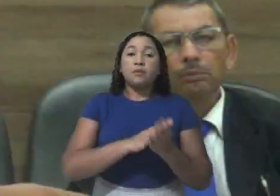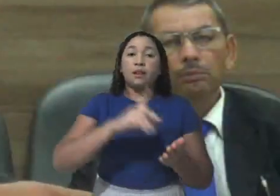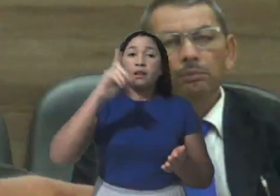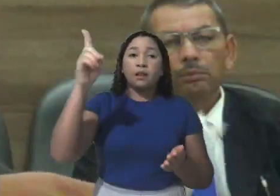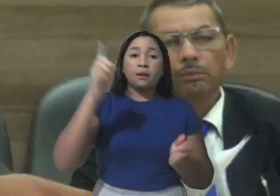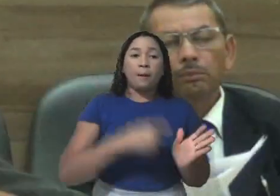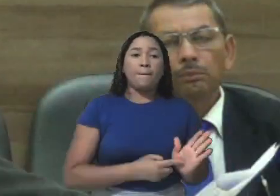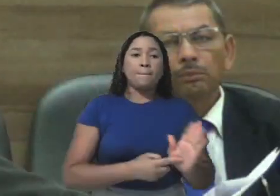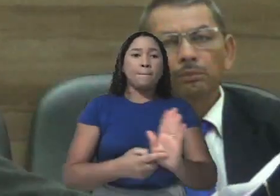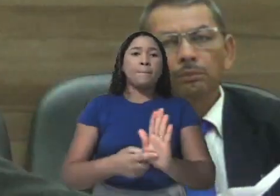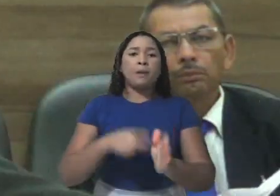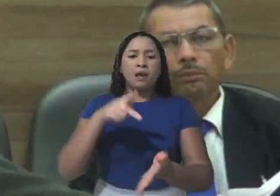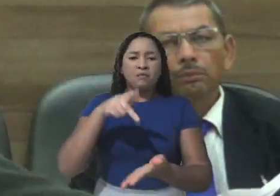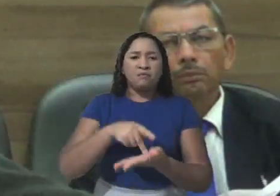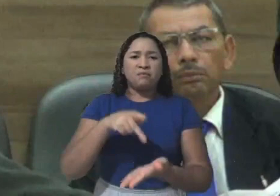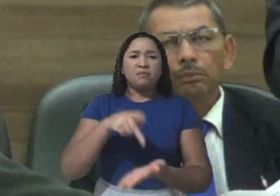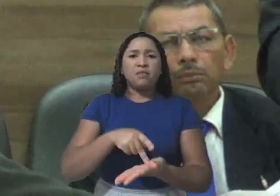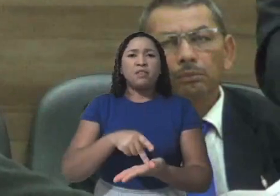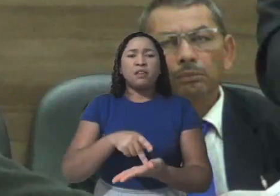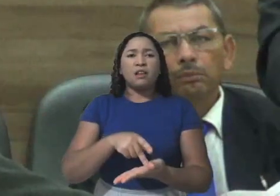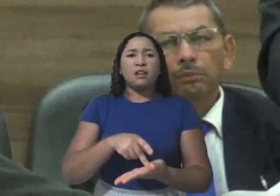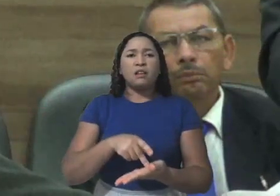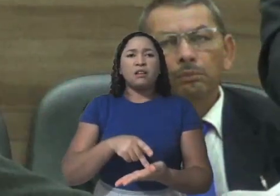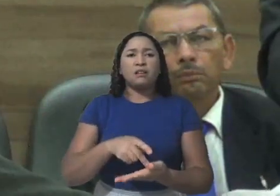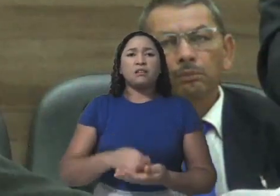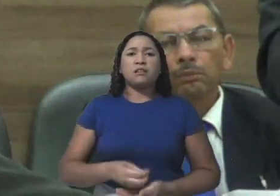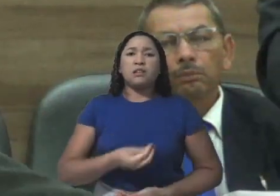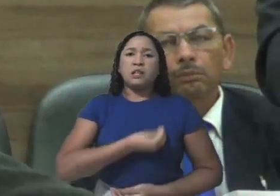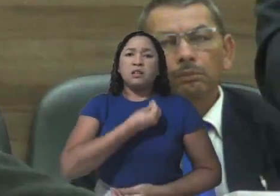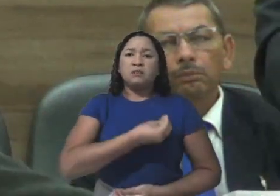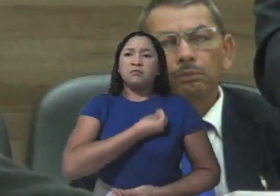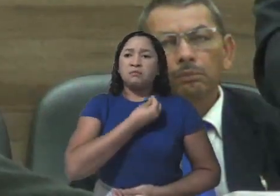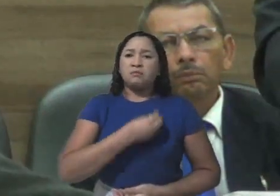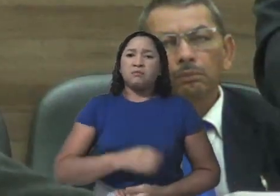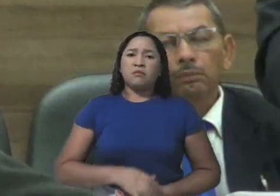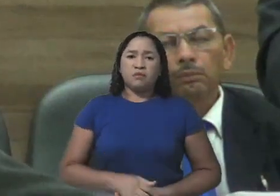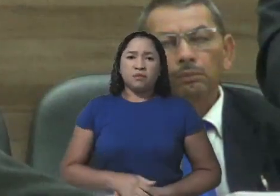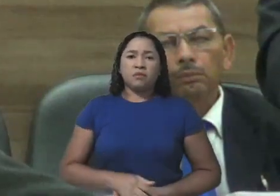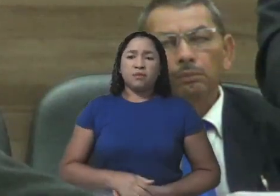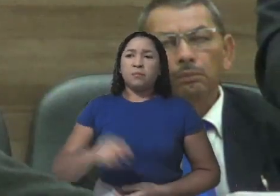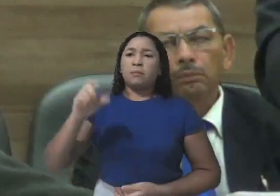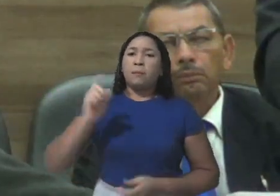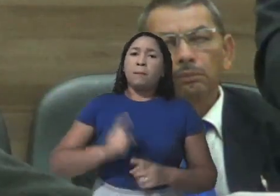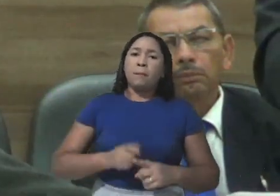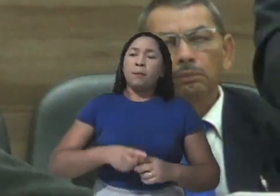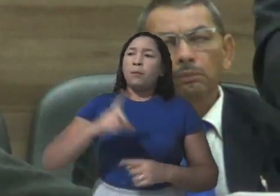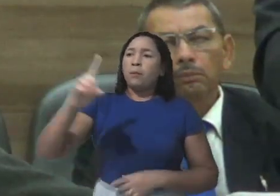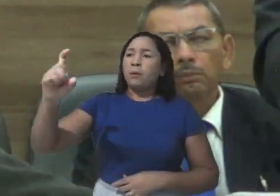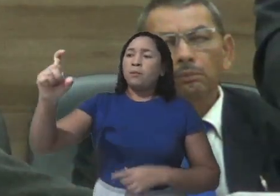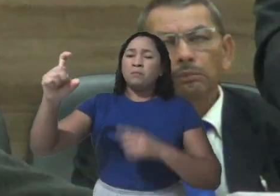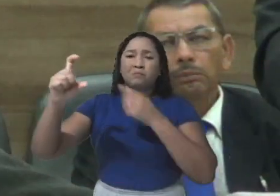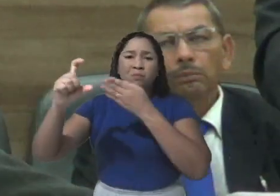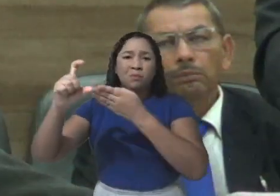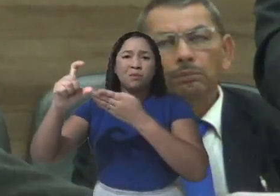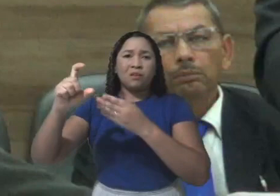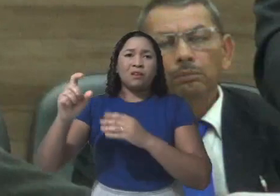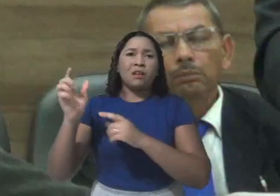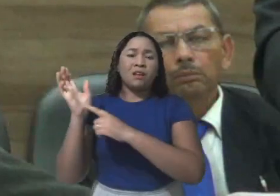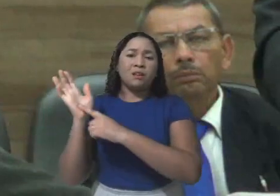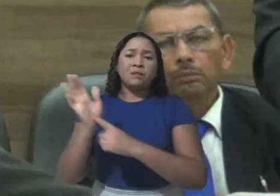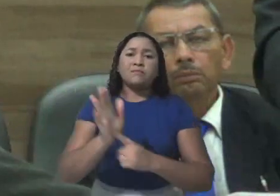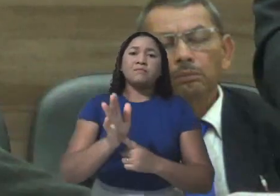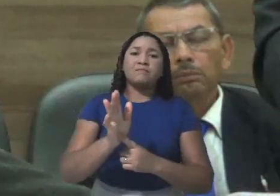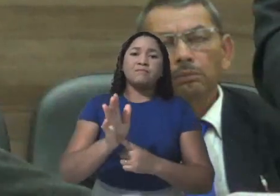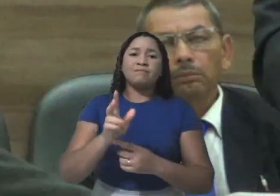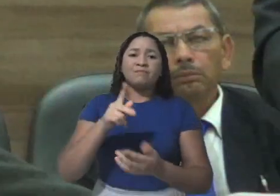verdade de forma popular de vida e fato. O credo declara a verdade em forma